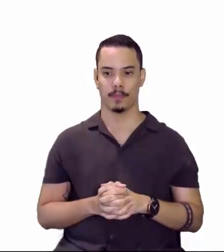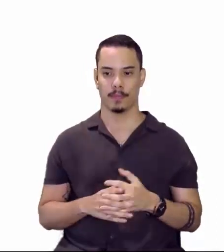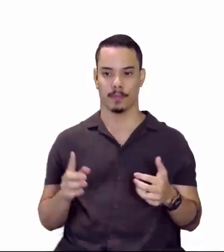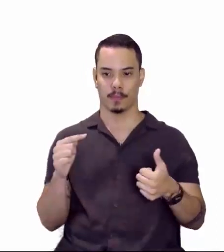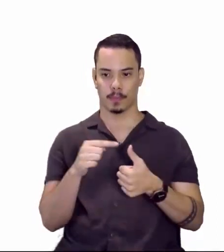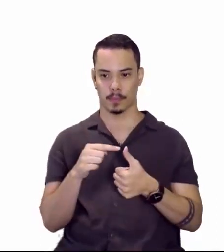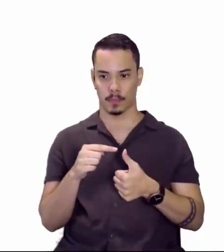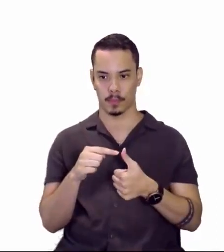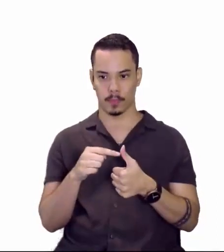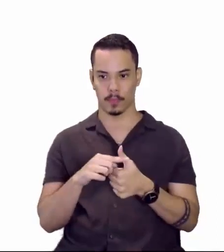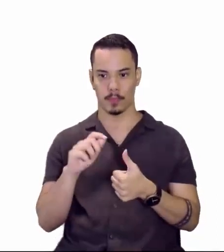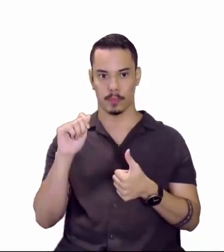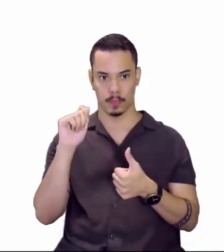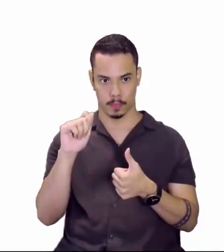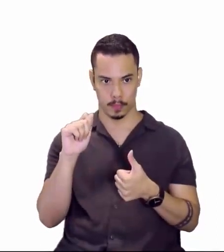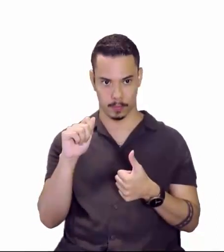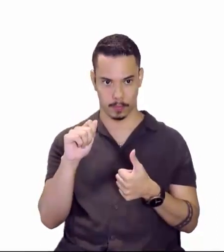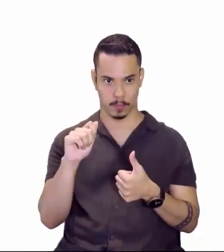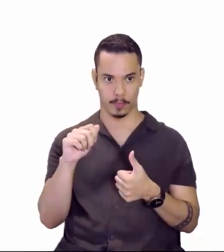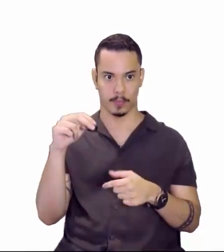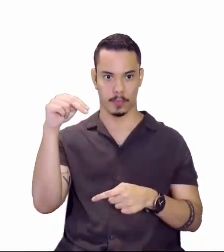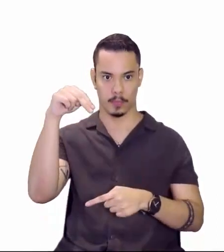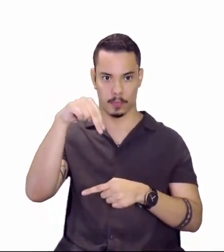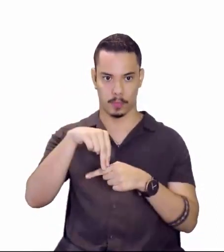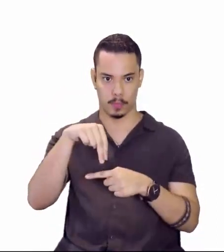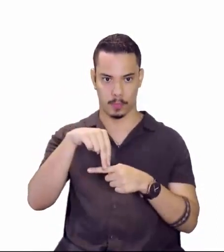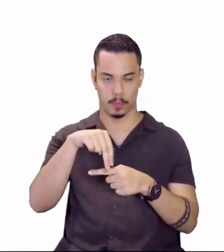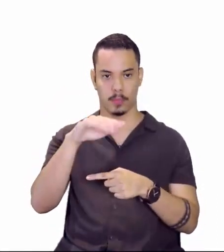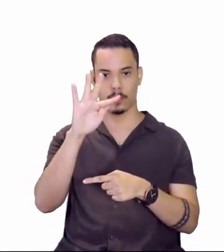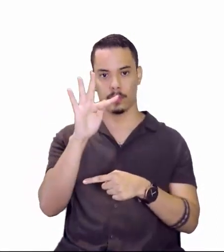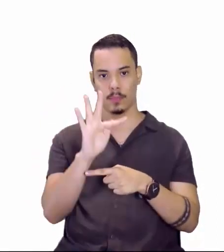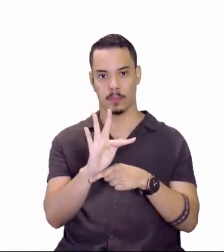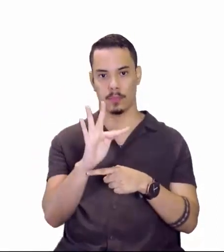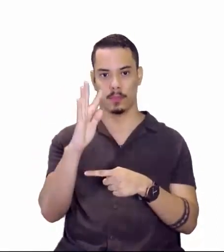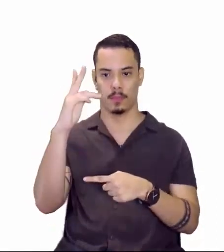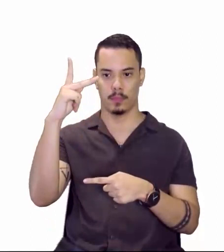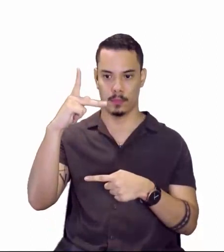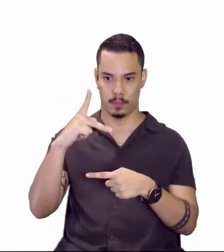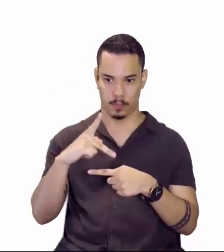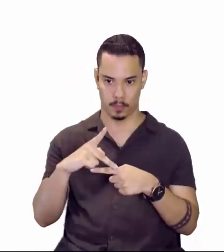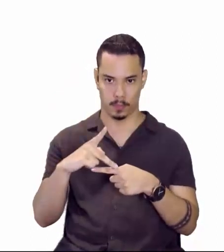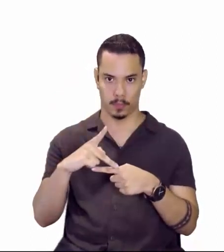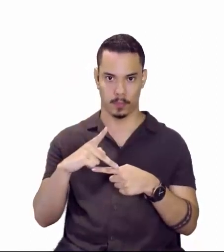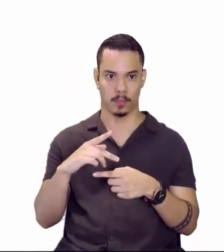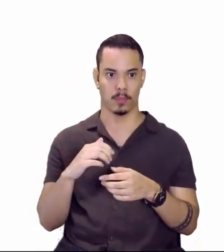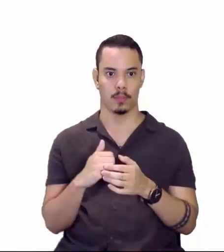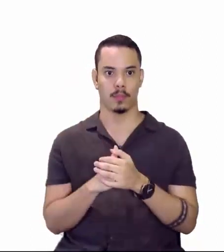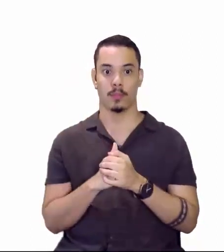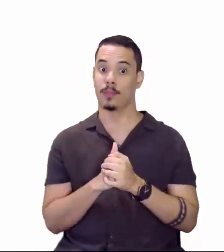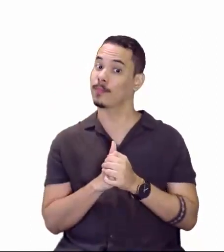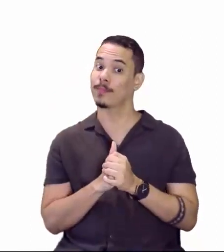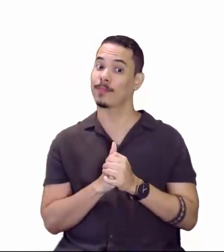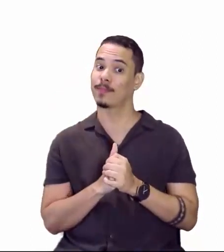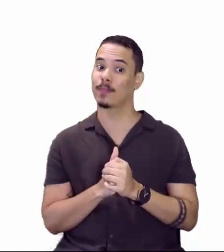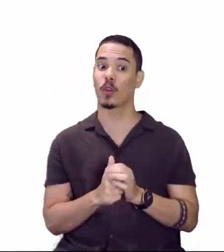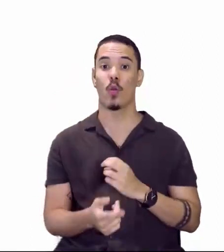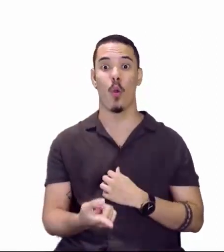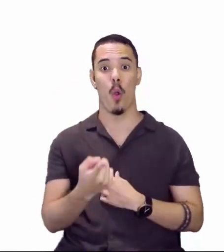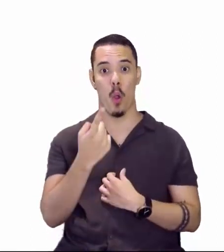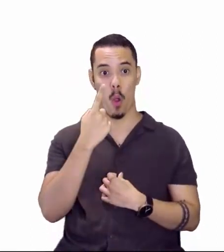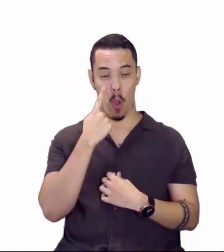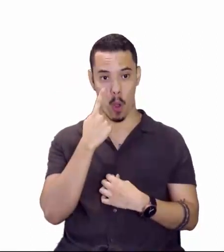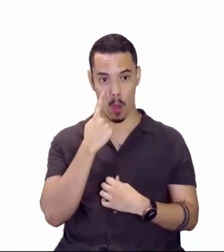Será na letra A nitrogênio, fósforo e potássio? Veja bem, o que se